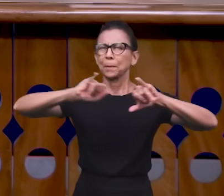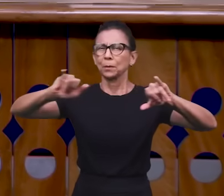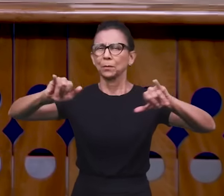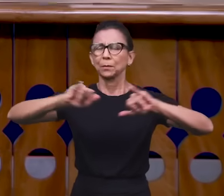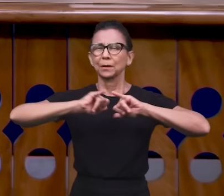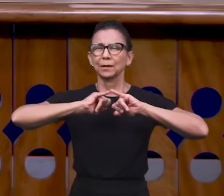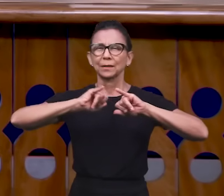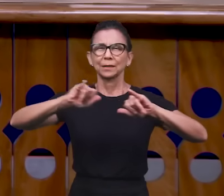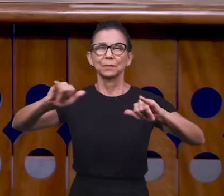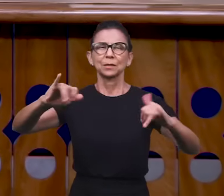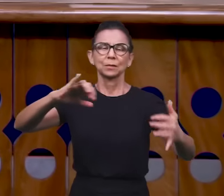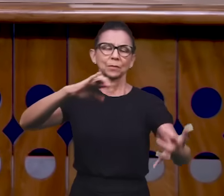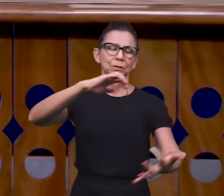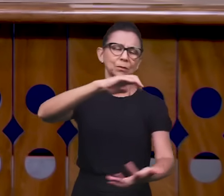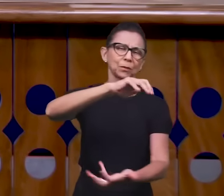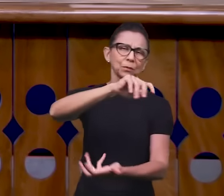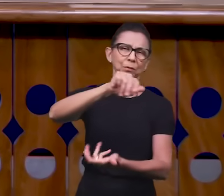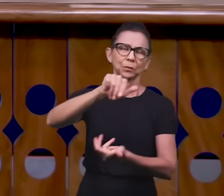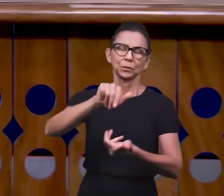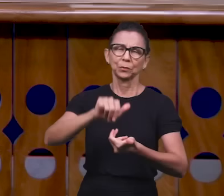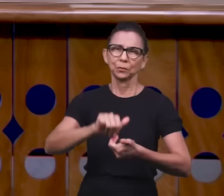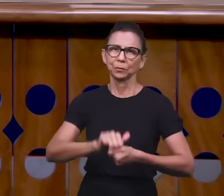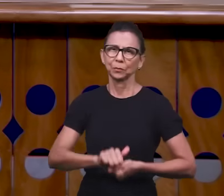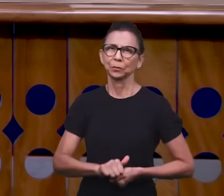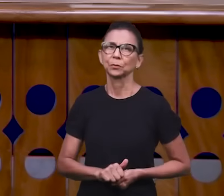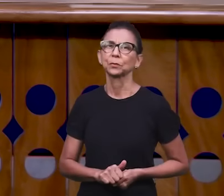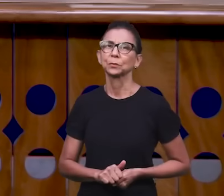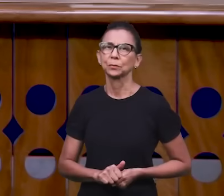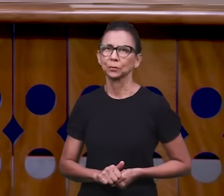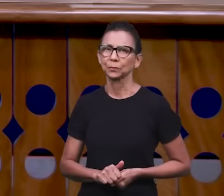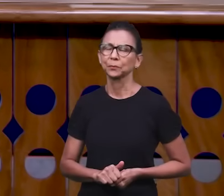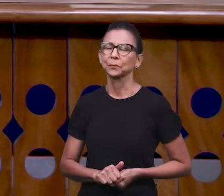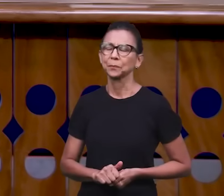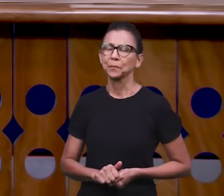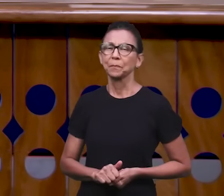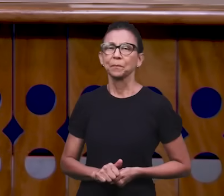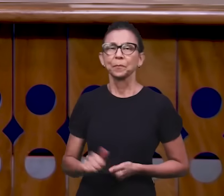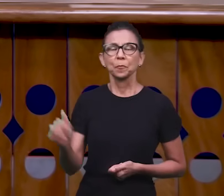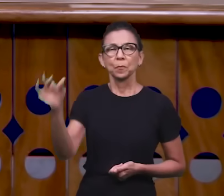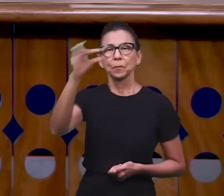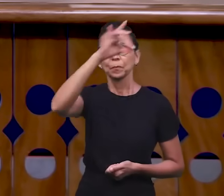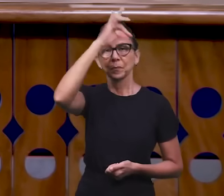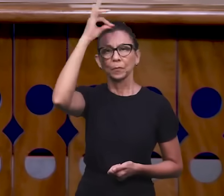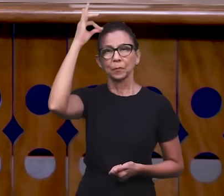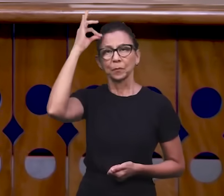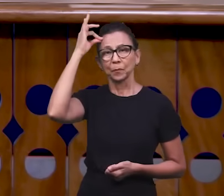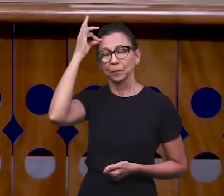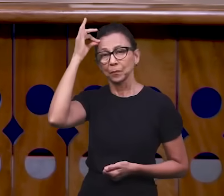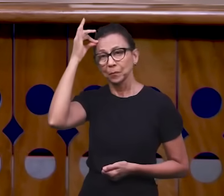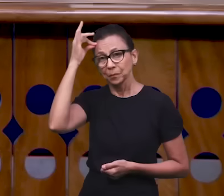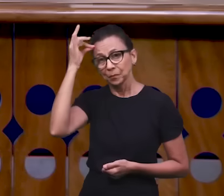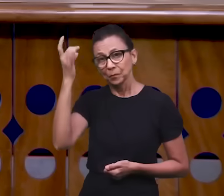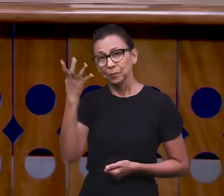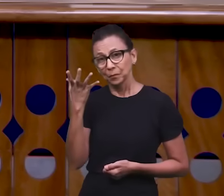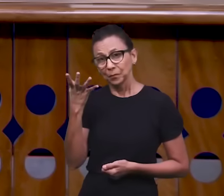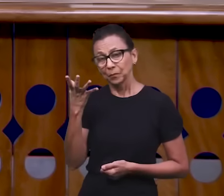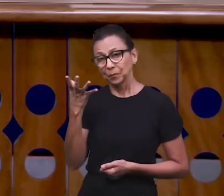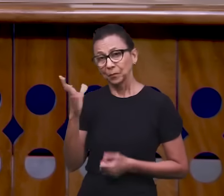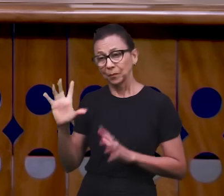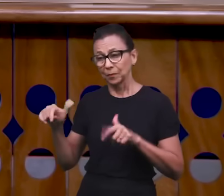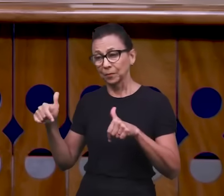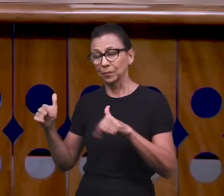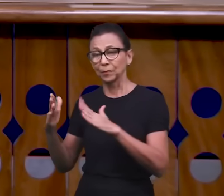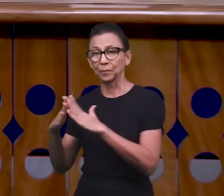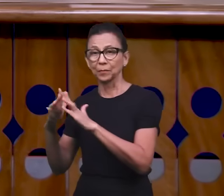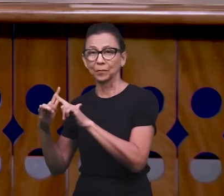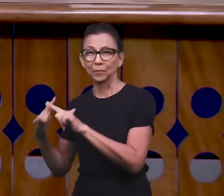proclamação agora, o Espírito Santo de Deus requer da igreja fiel. A expressão está lá na palavra do Senhor, quando